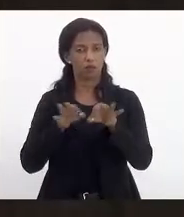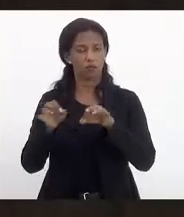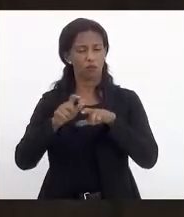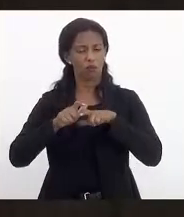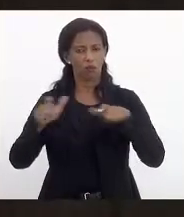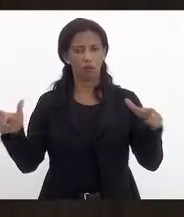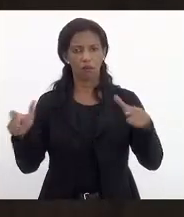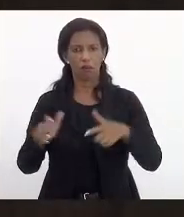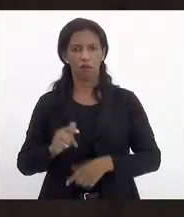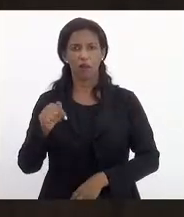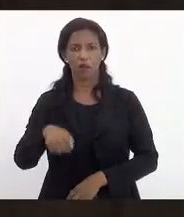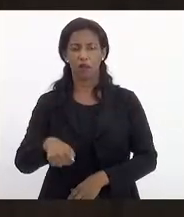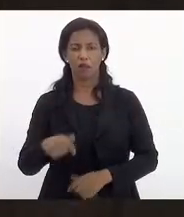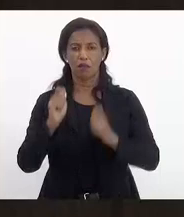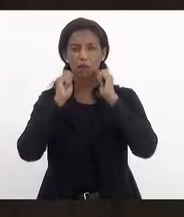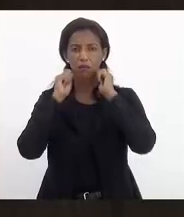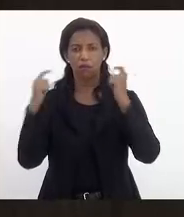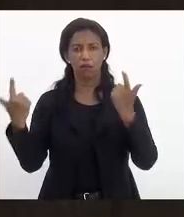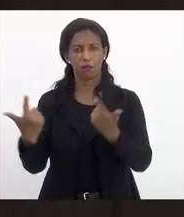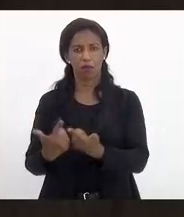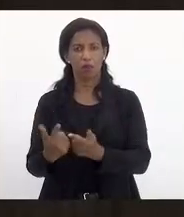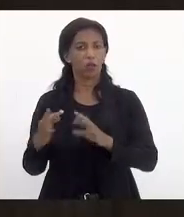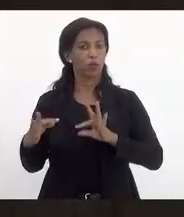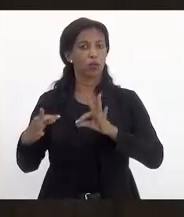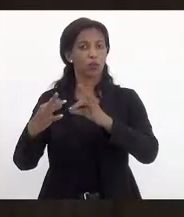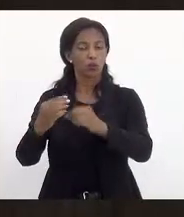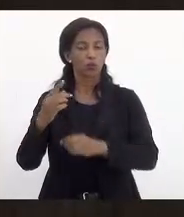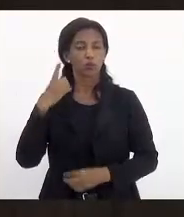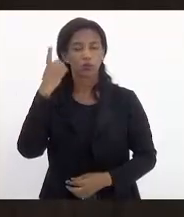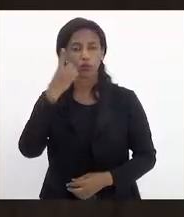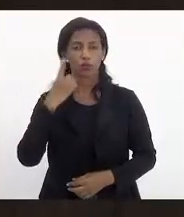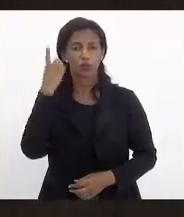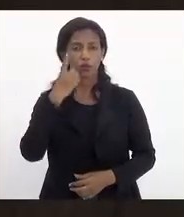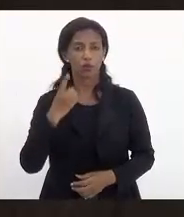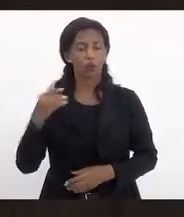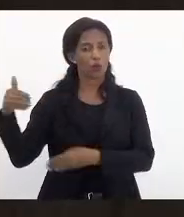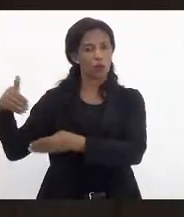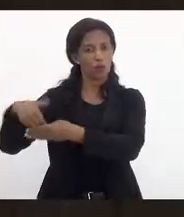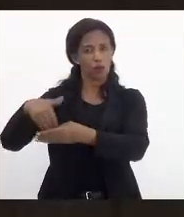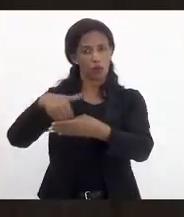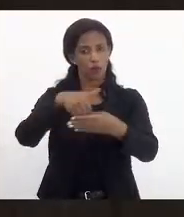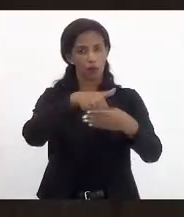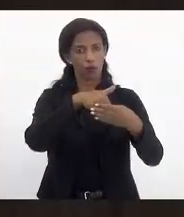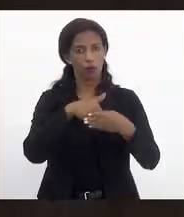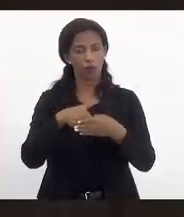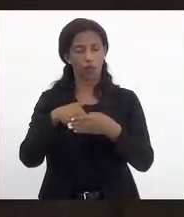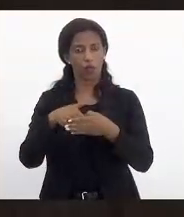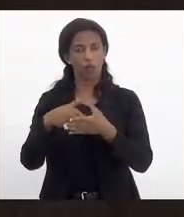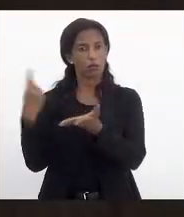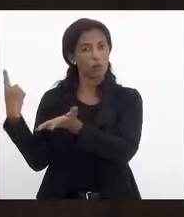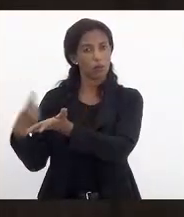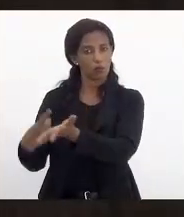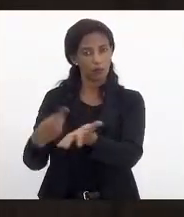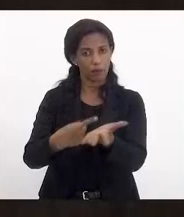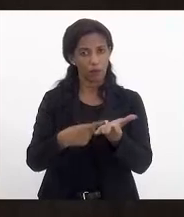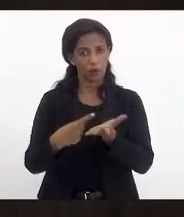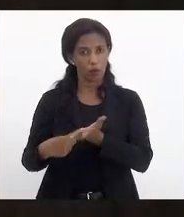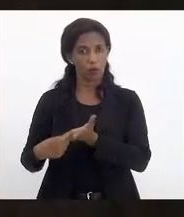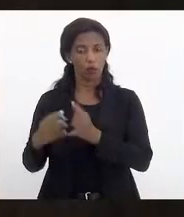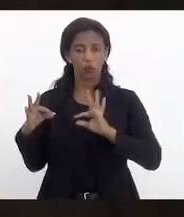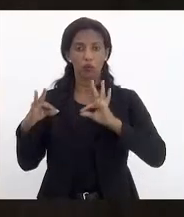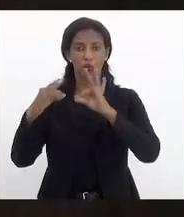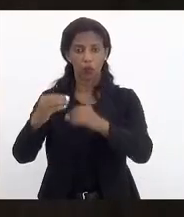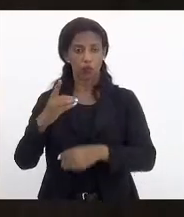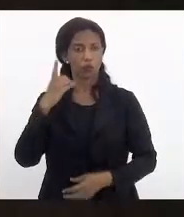ampla nesta casa, que todos os deputados votaram em prol de um acordo, porque todos